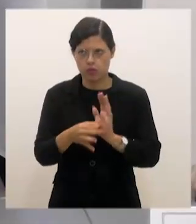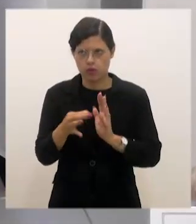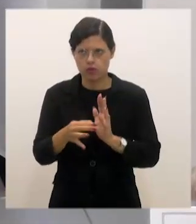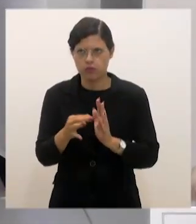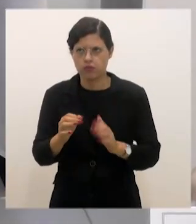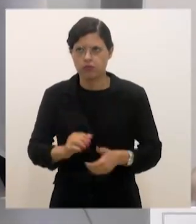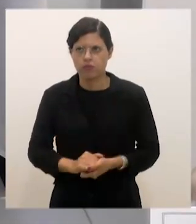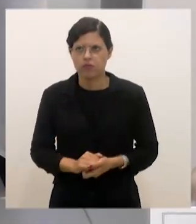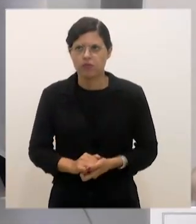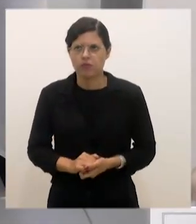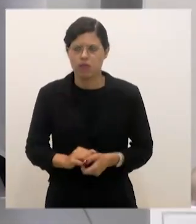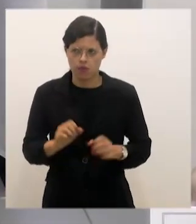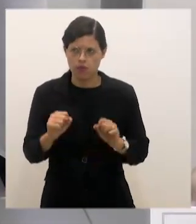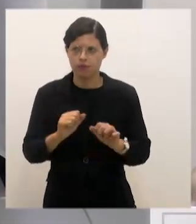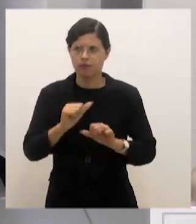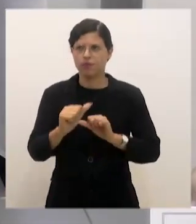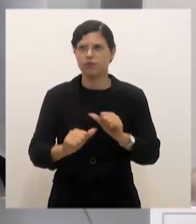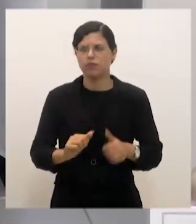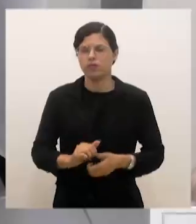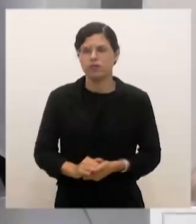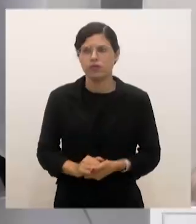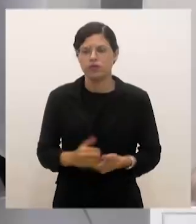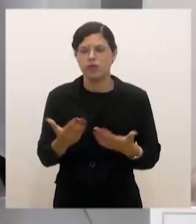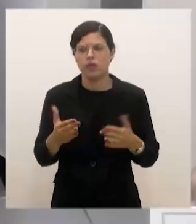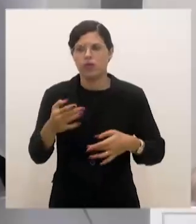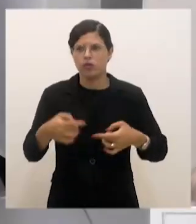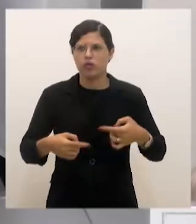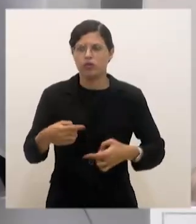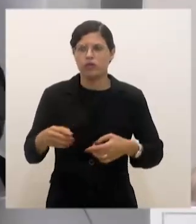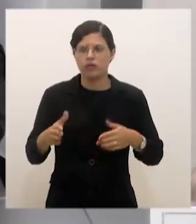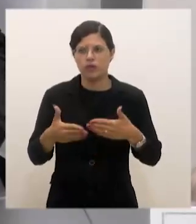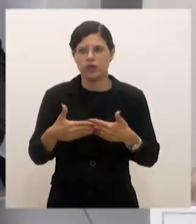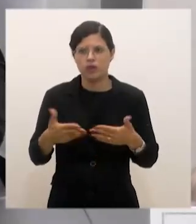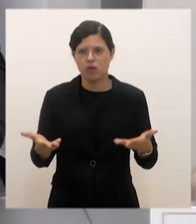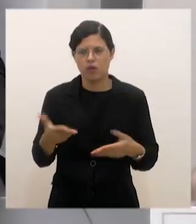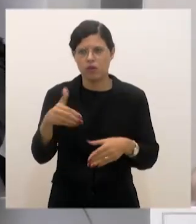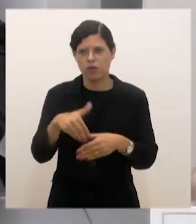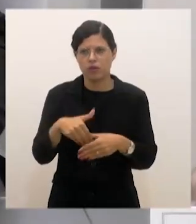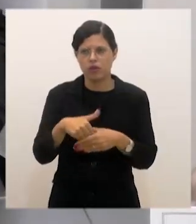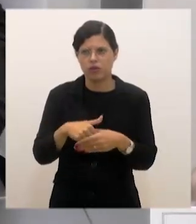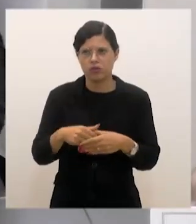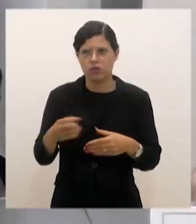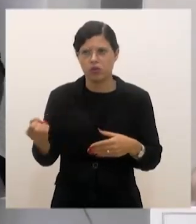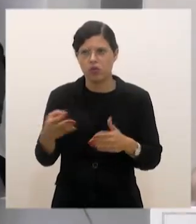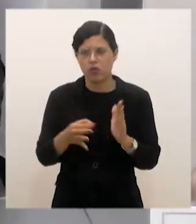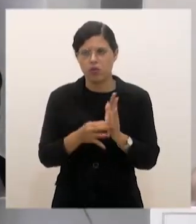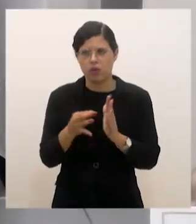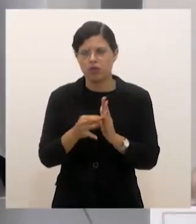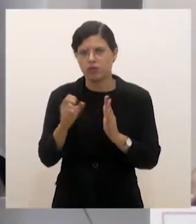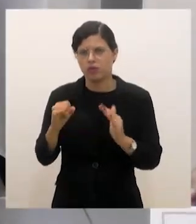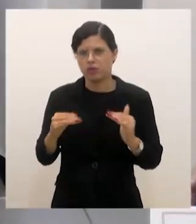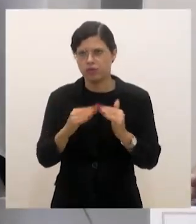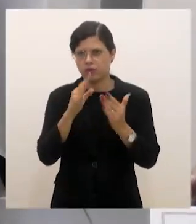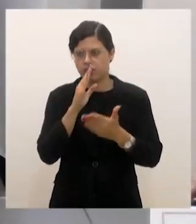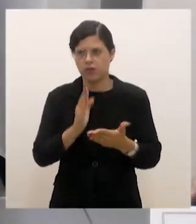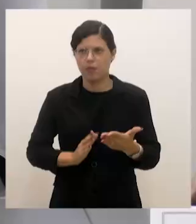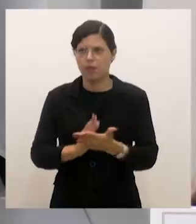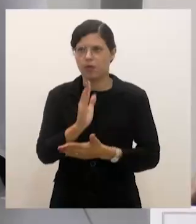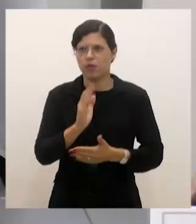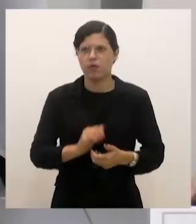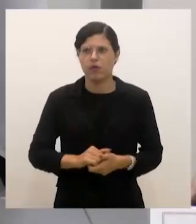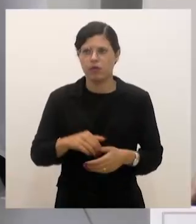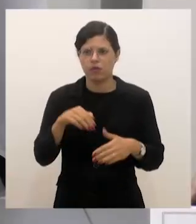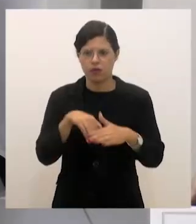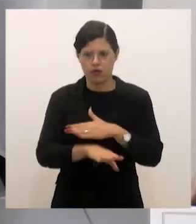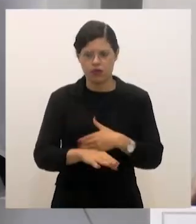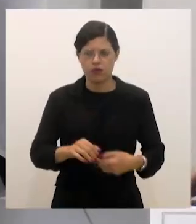Posso mudar pela inconstitucionalidade. Então, não havendo quem queira discutir, encerrar a discussão em votação, novo parecer pela inconstitucionalidade. Senhores que aprovam, permaneçam como estão. Aprovado, vai